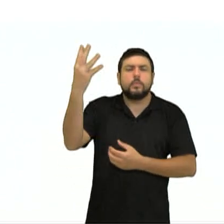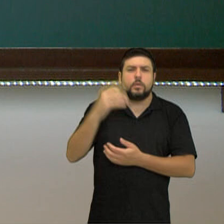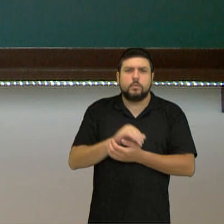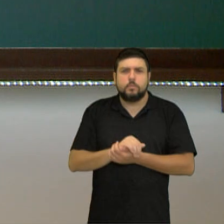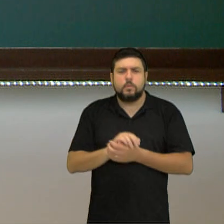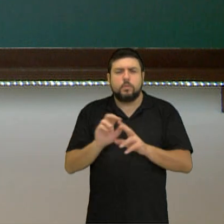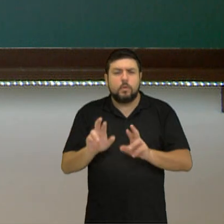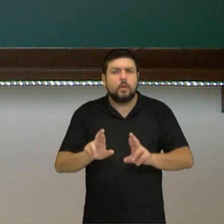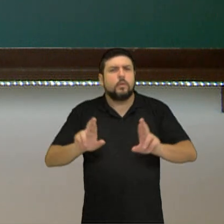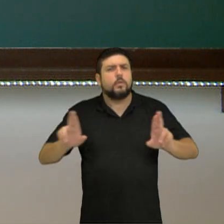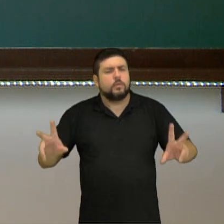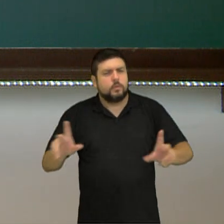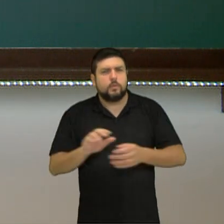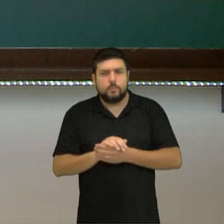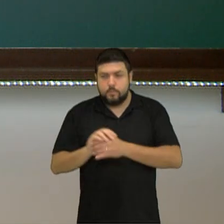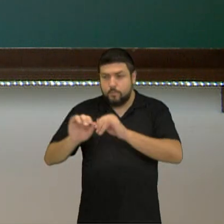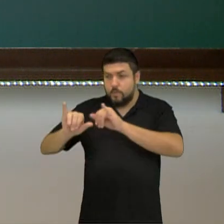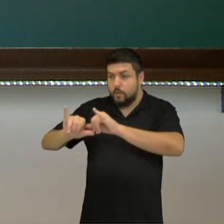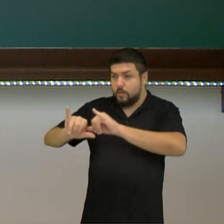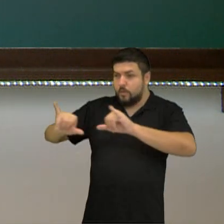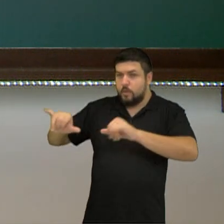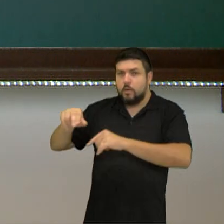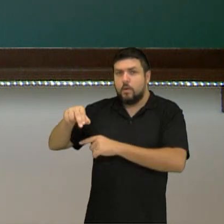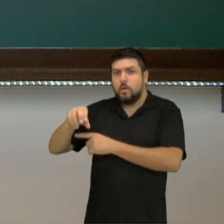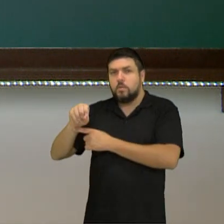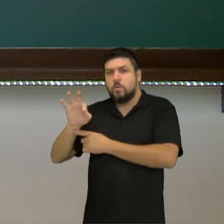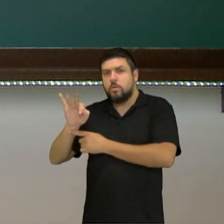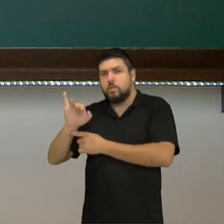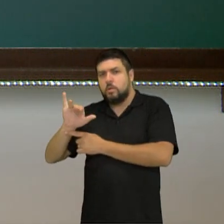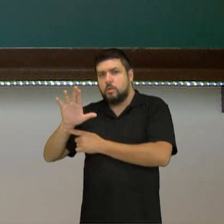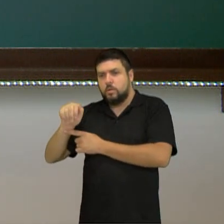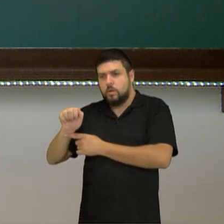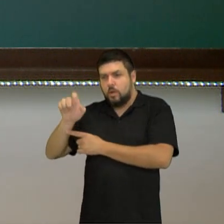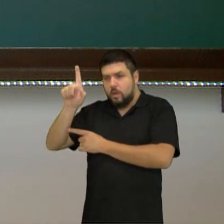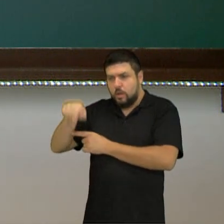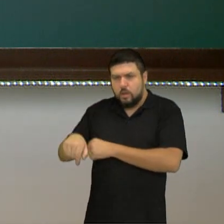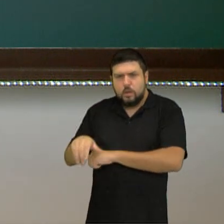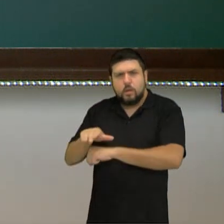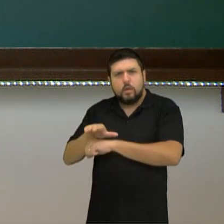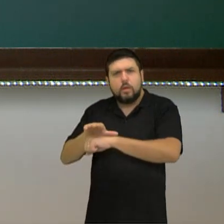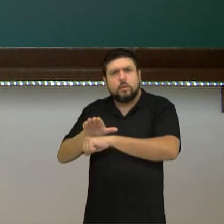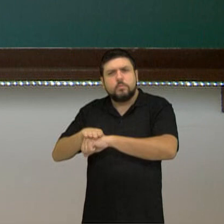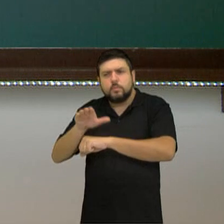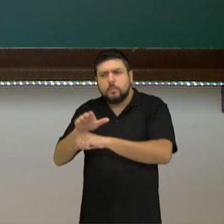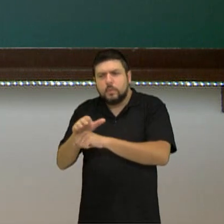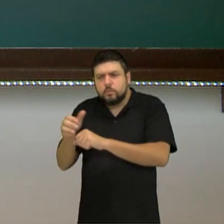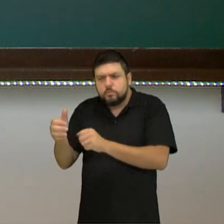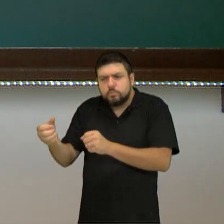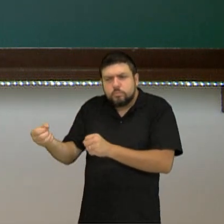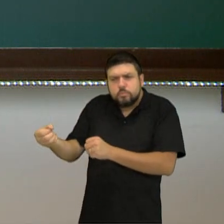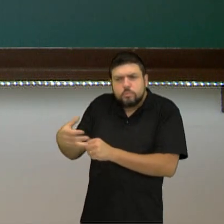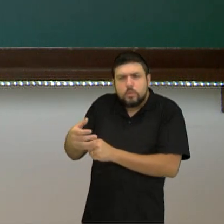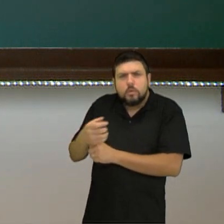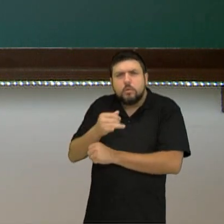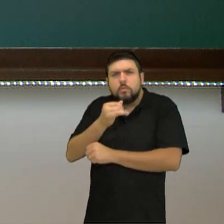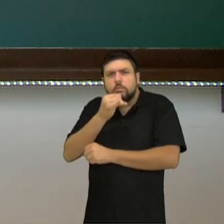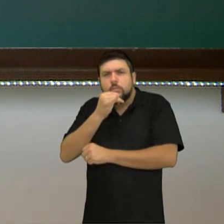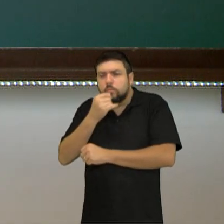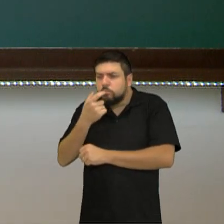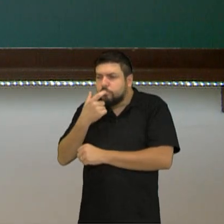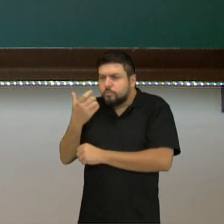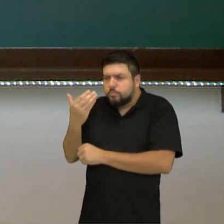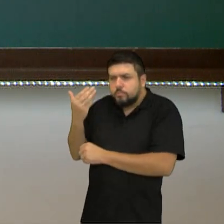de um e outro? Na notícia, nós temos dados mais imediatos, como, por exemplo, coisas que aconteceram no dia anterior.